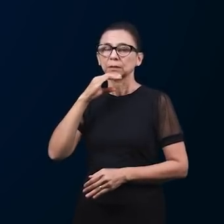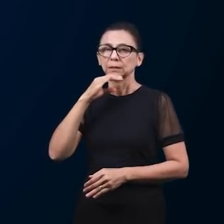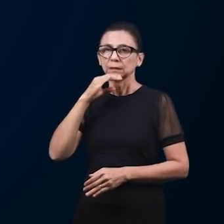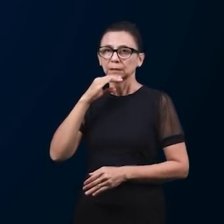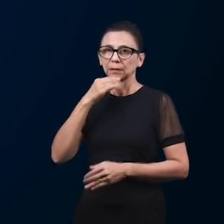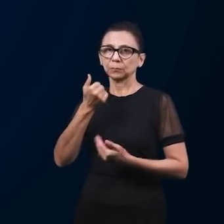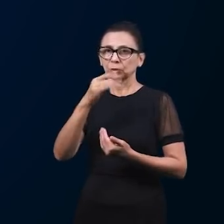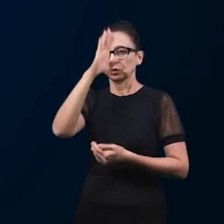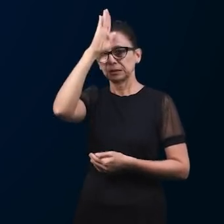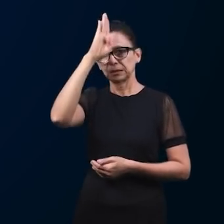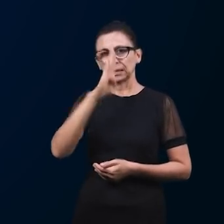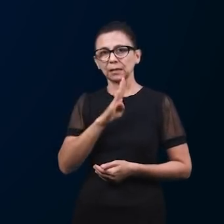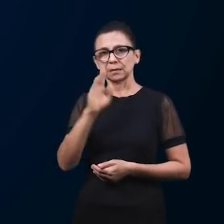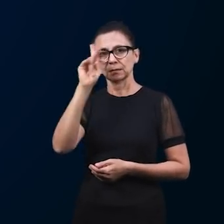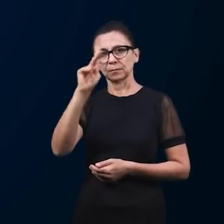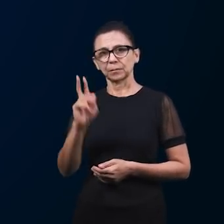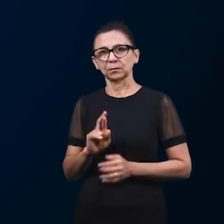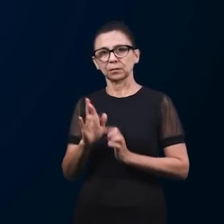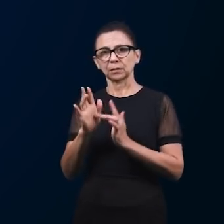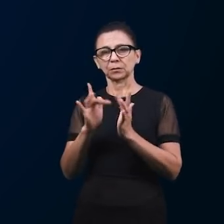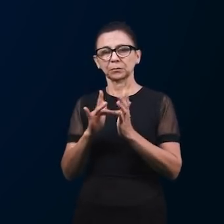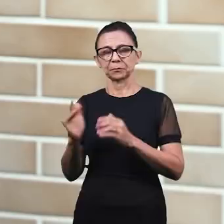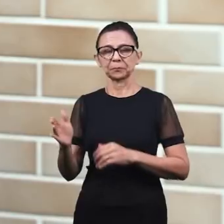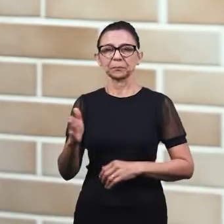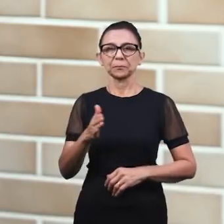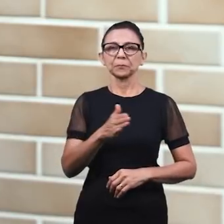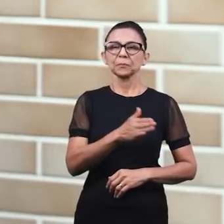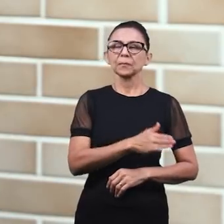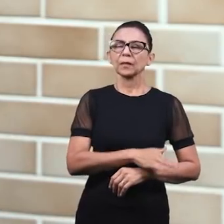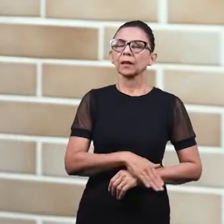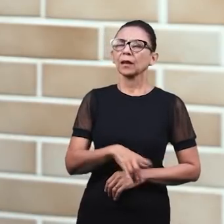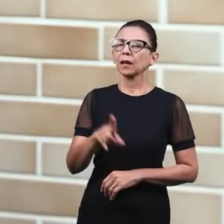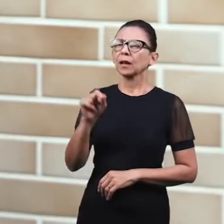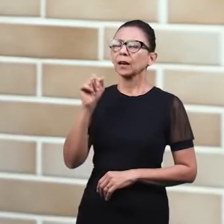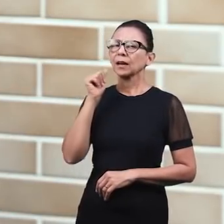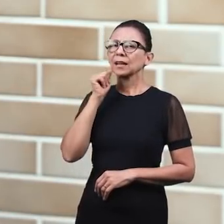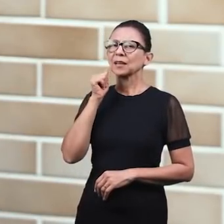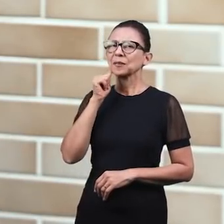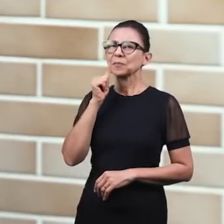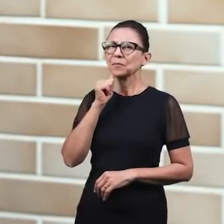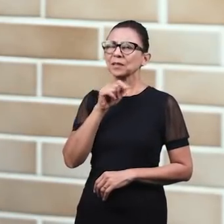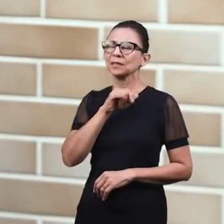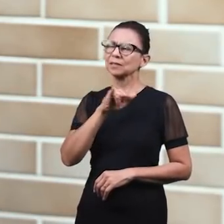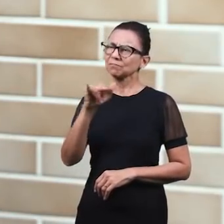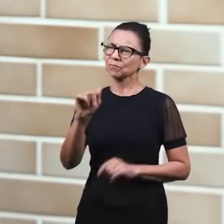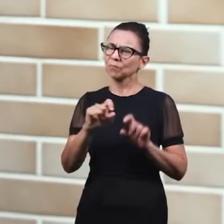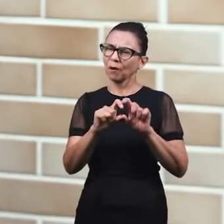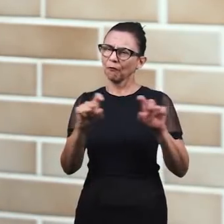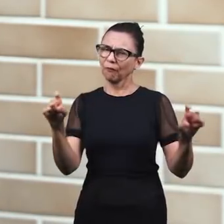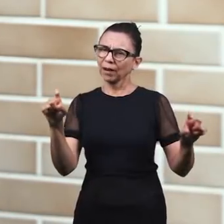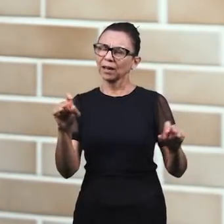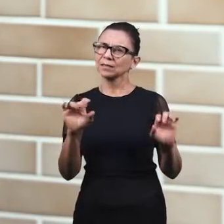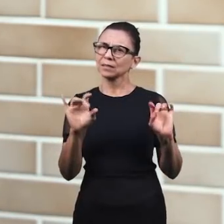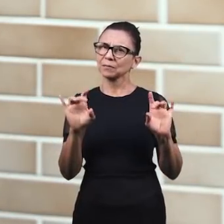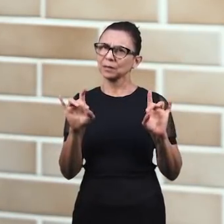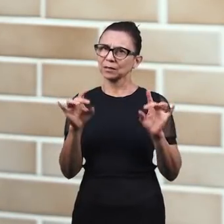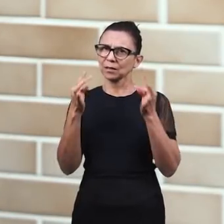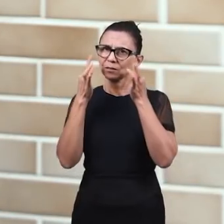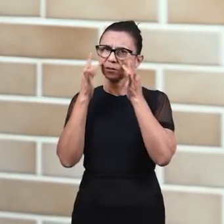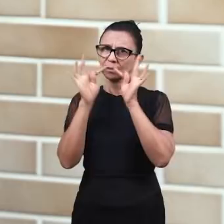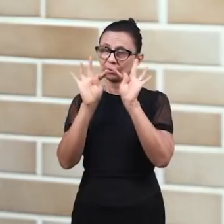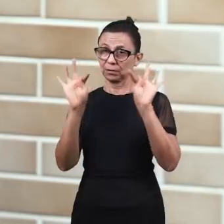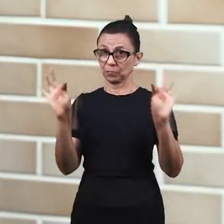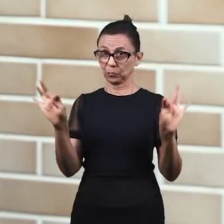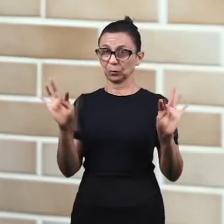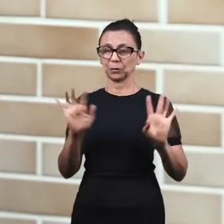é maravilhoso. Obrigada. Paz, Senhor. Irmã Elizabeth, existe uma expressão muito especial que a irmã usou no